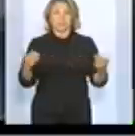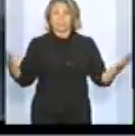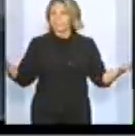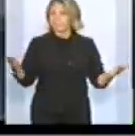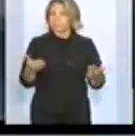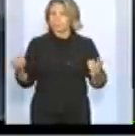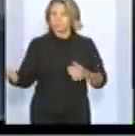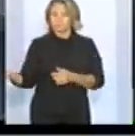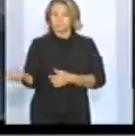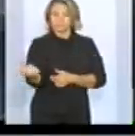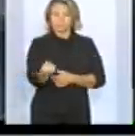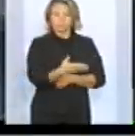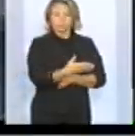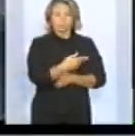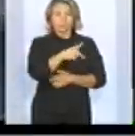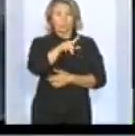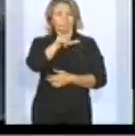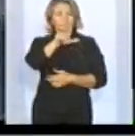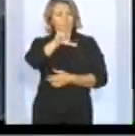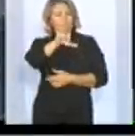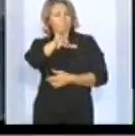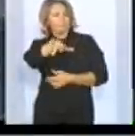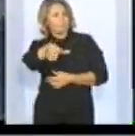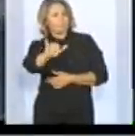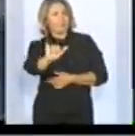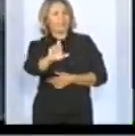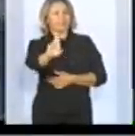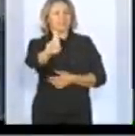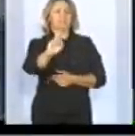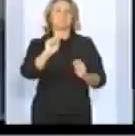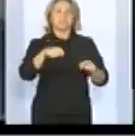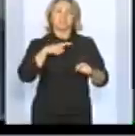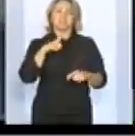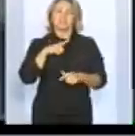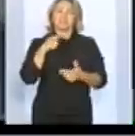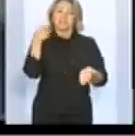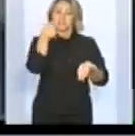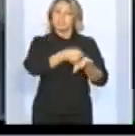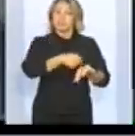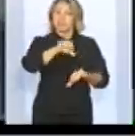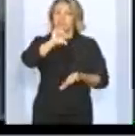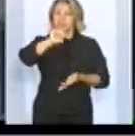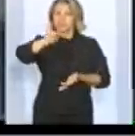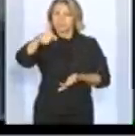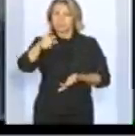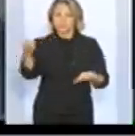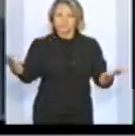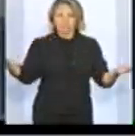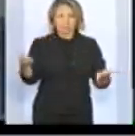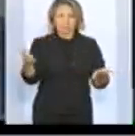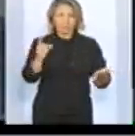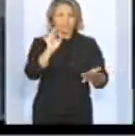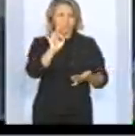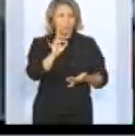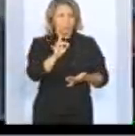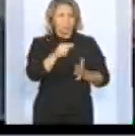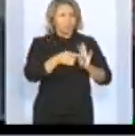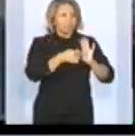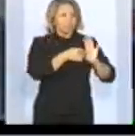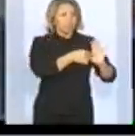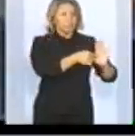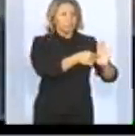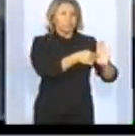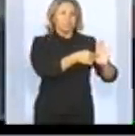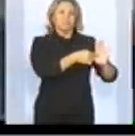e esse novo player vai poder entrar somente no miolo. Então ele vai pagar R$ 9.000 neste momento e vai entrar somente aonde